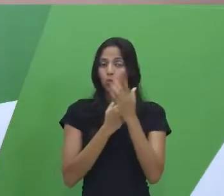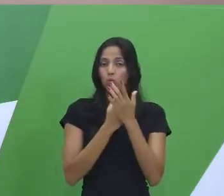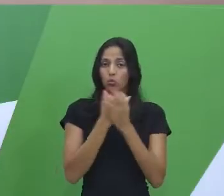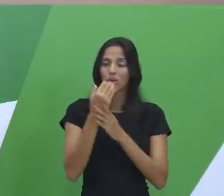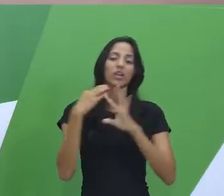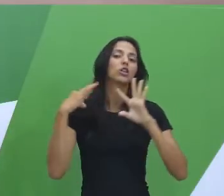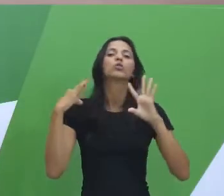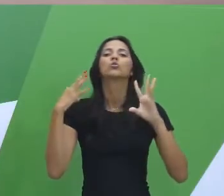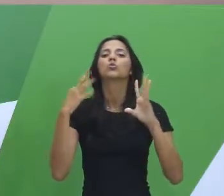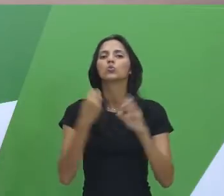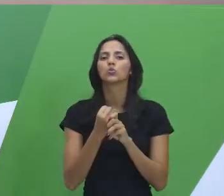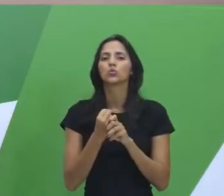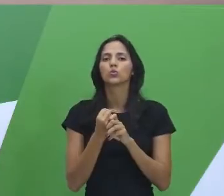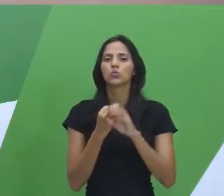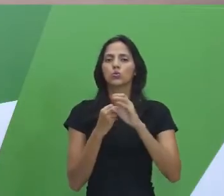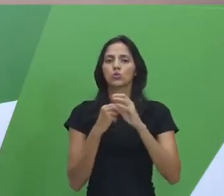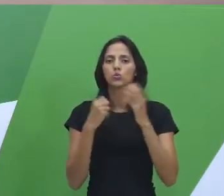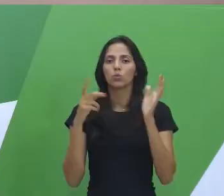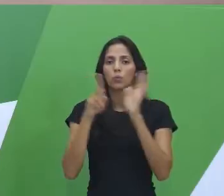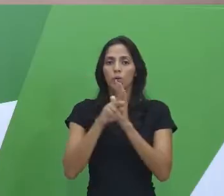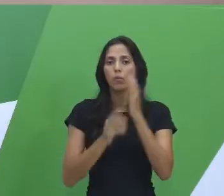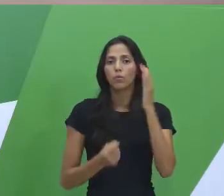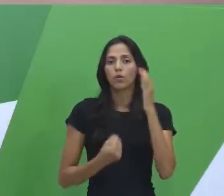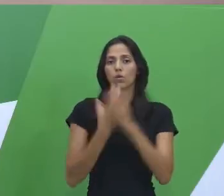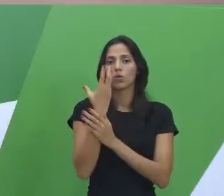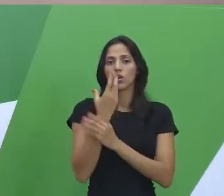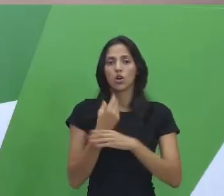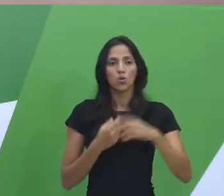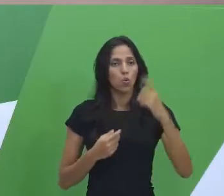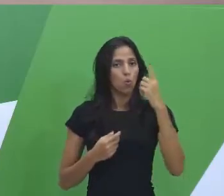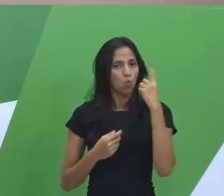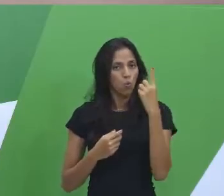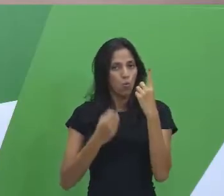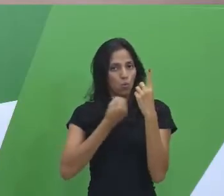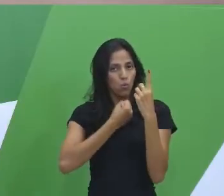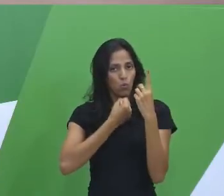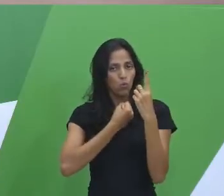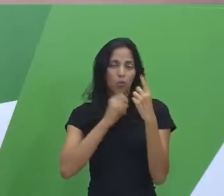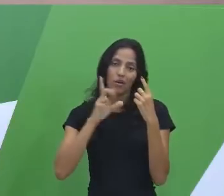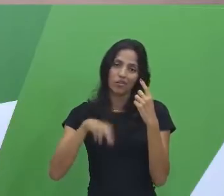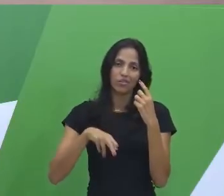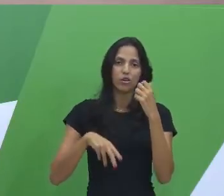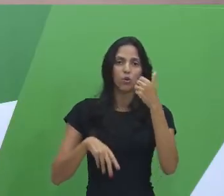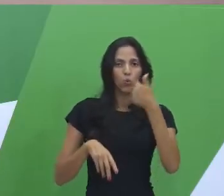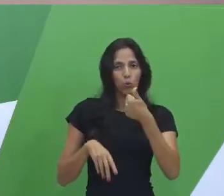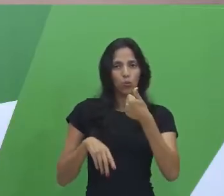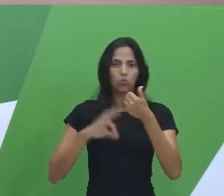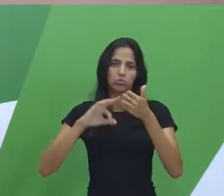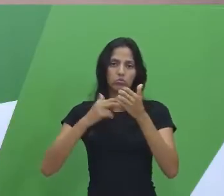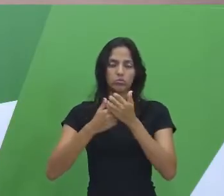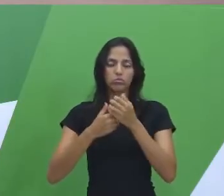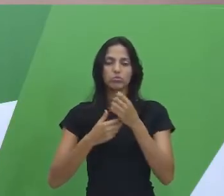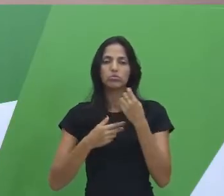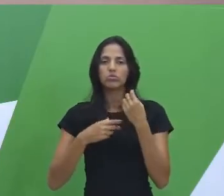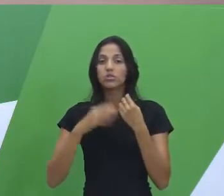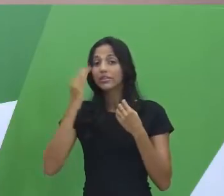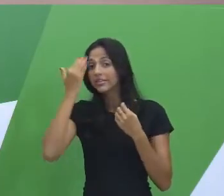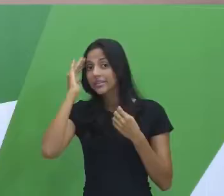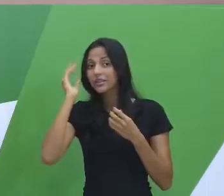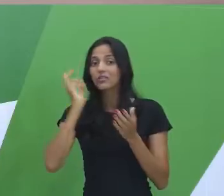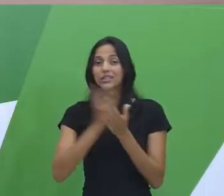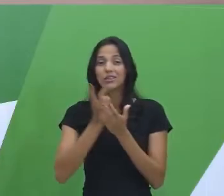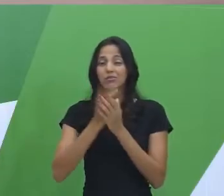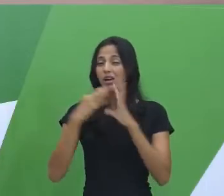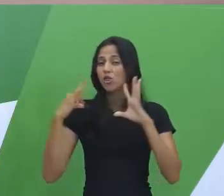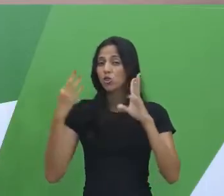circunferência trigonométrica, ela tem que ter raio 1, porque senão ela não é mais circunferência trigonométrica. Beleza? Então,